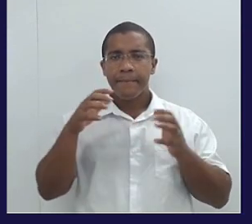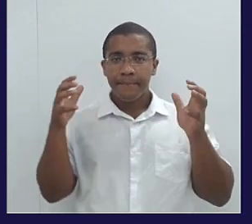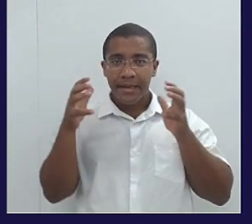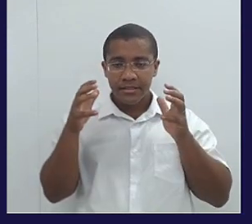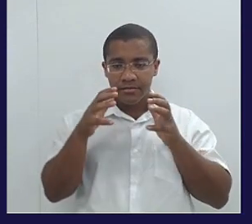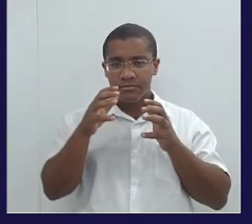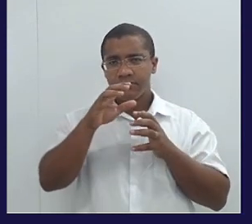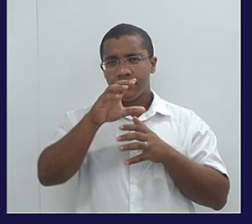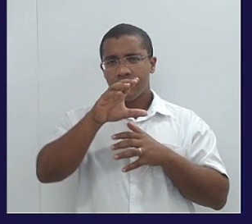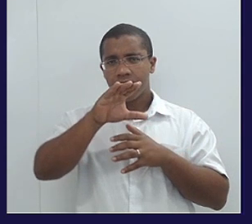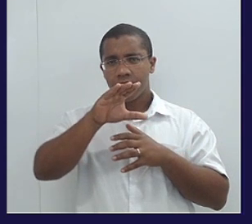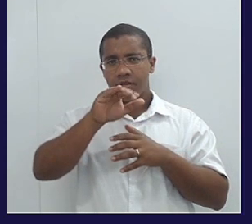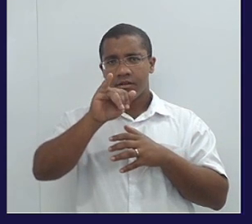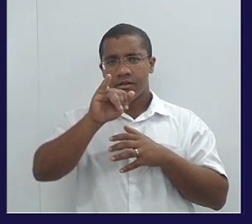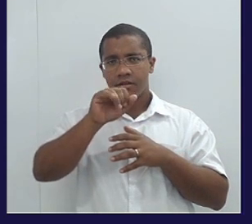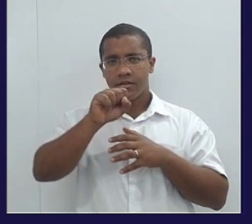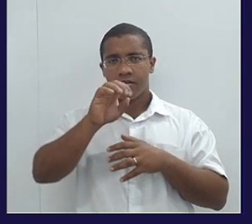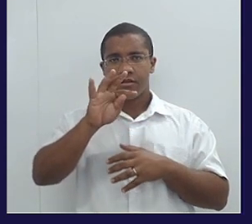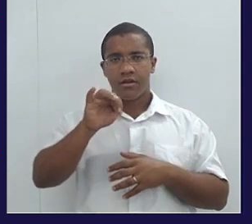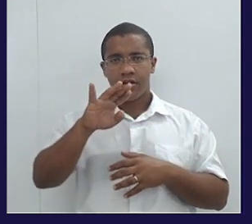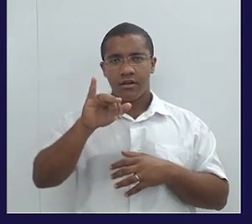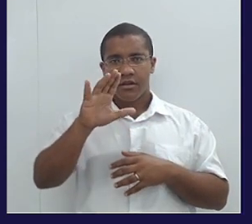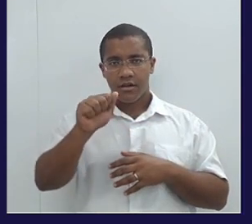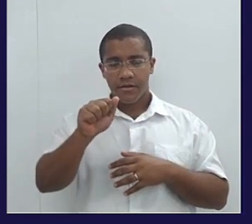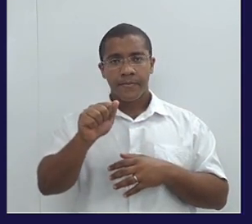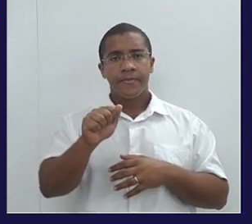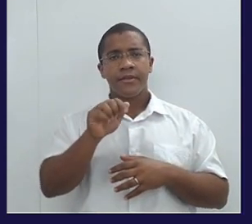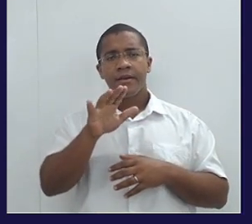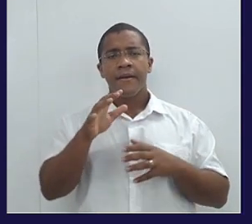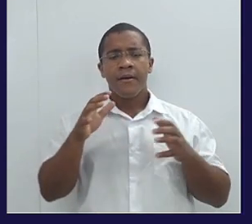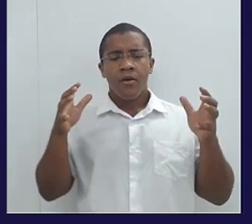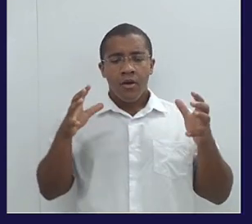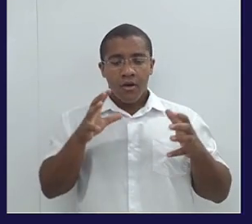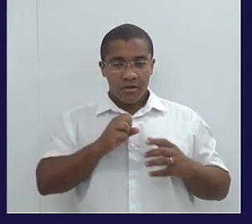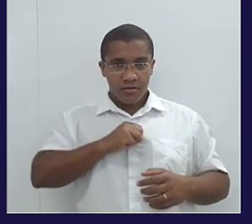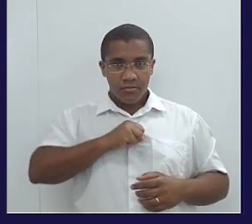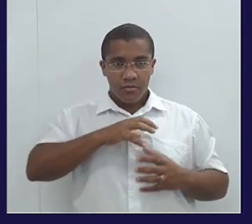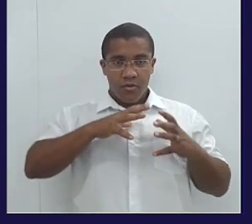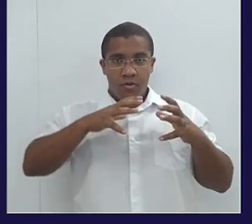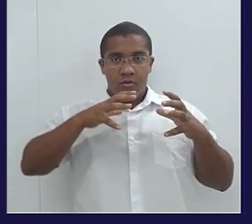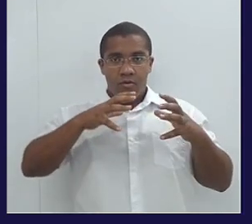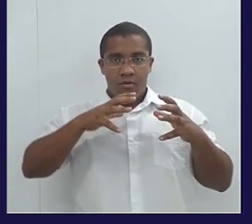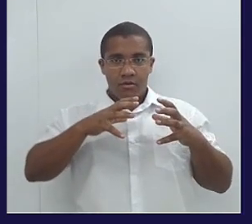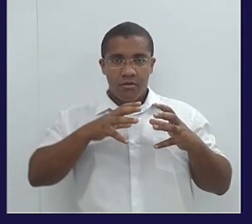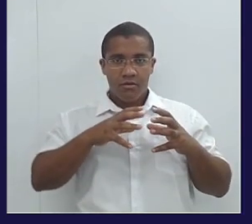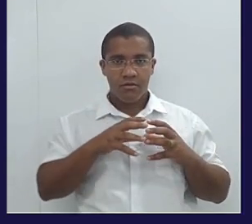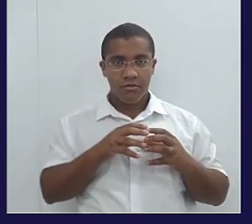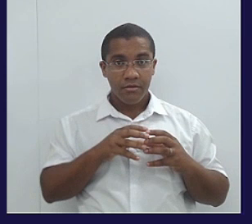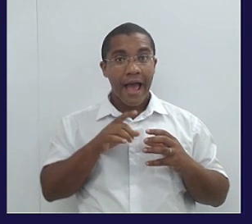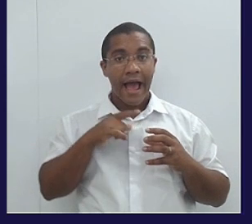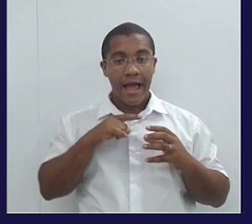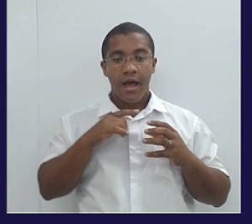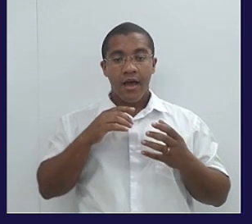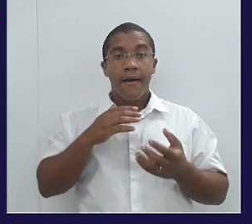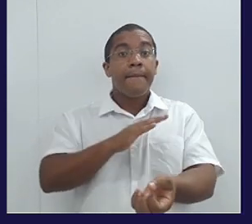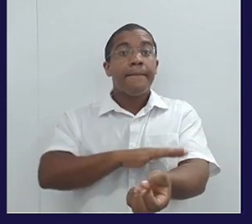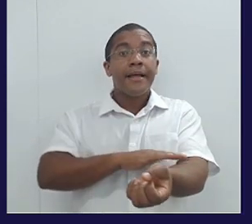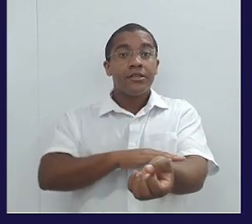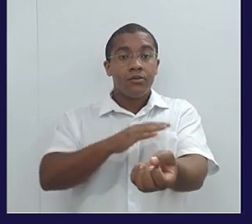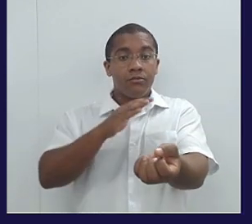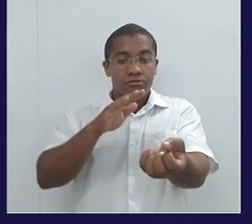sistólica. Quando o coração relaxa, a pressão ela cai e então vai ser denominada